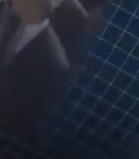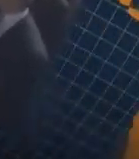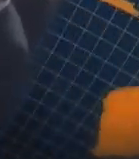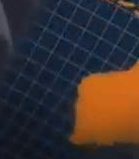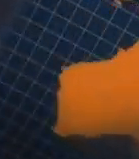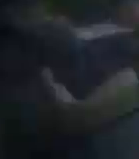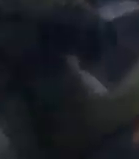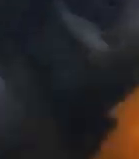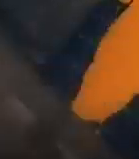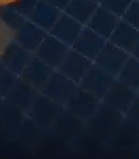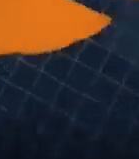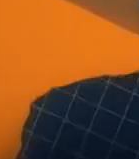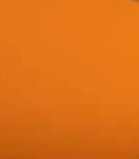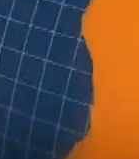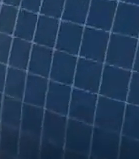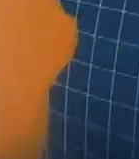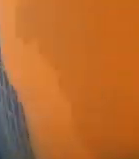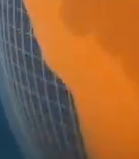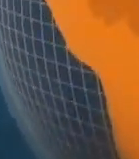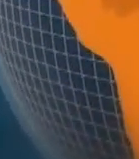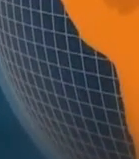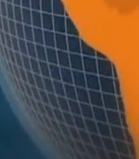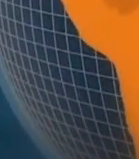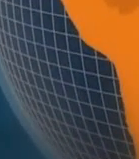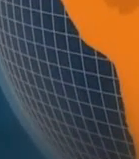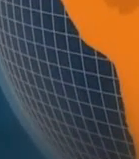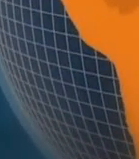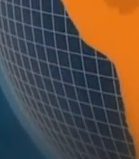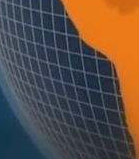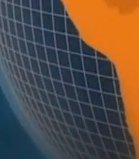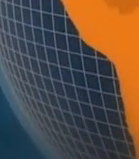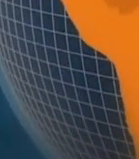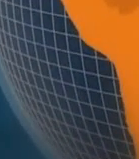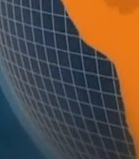Tchau. Tchau. Tchau.